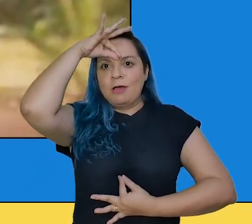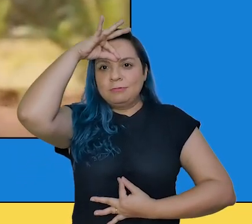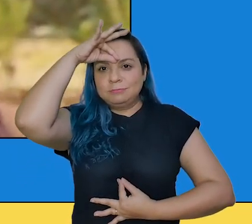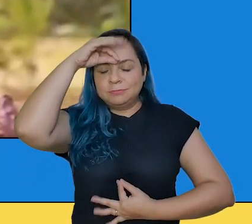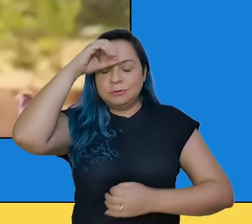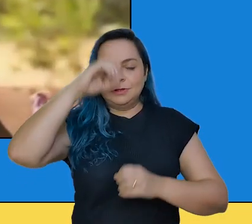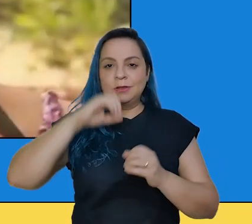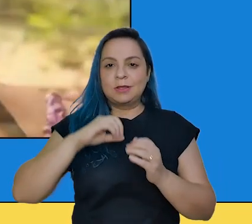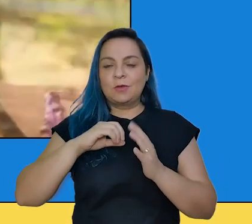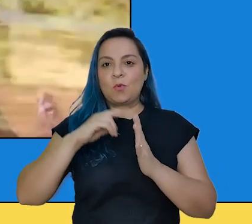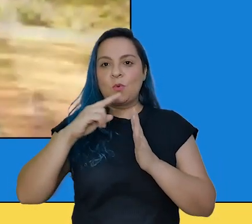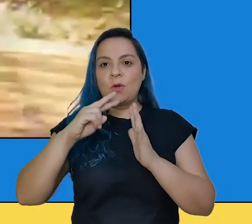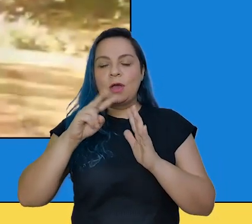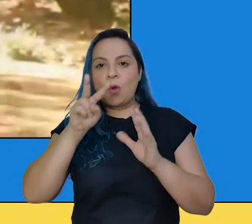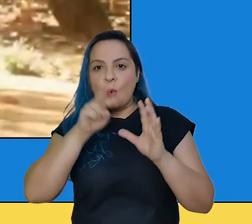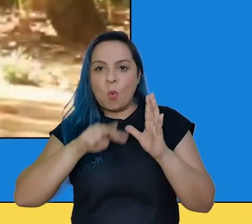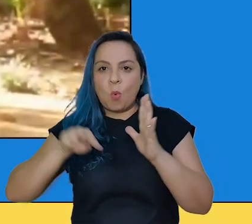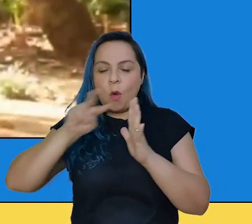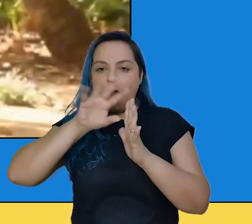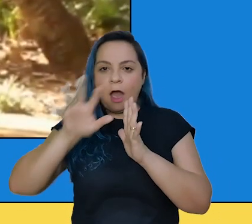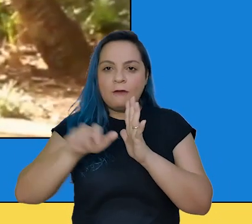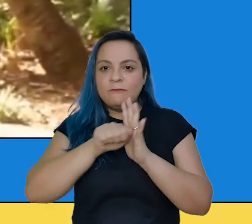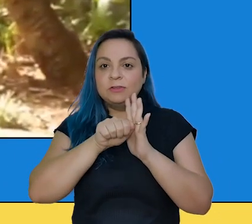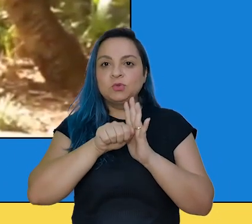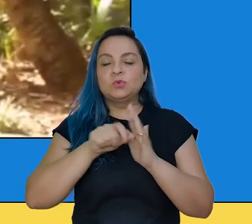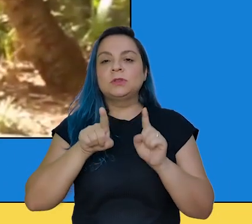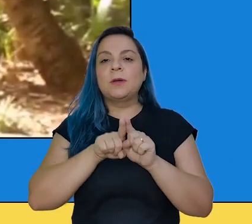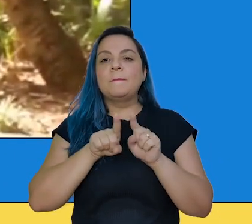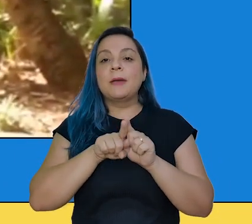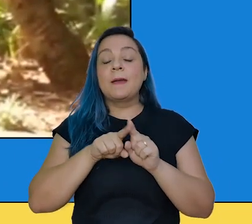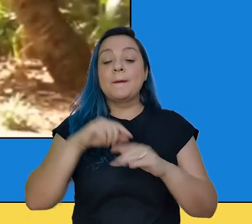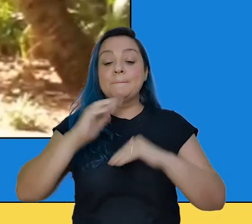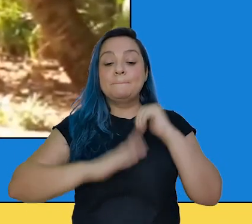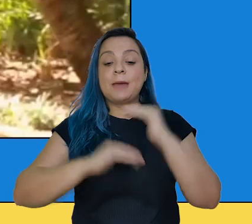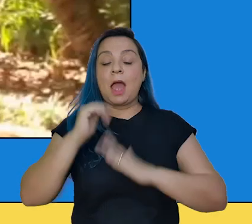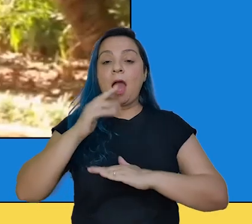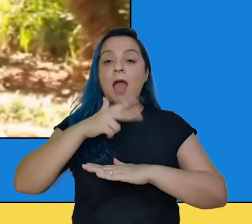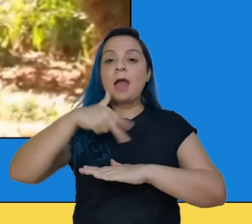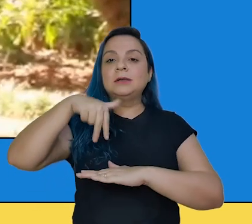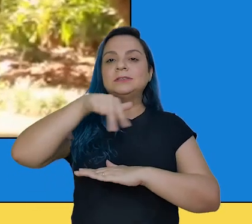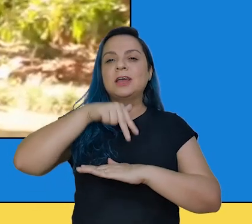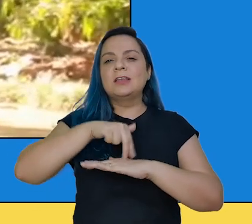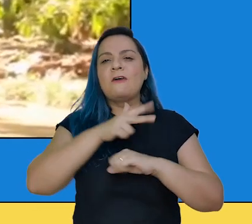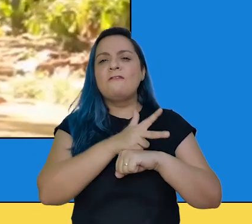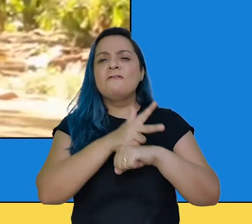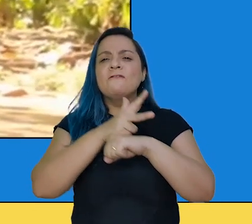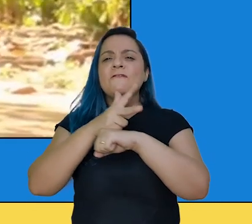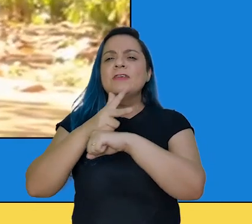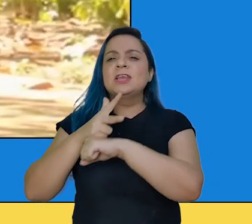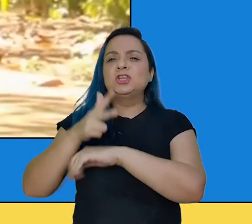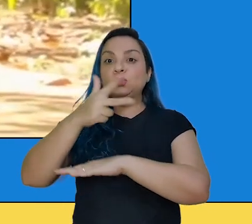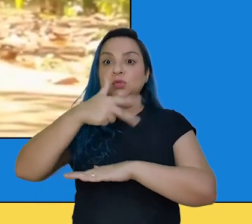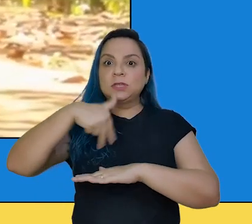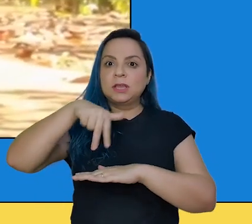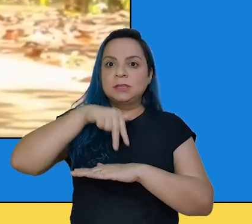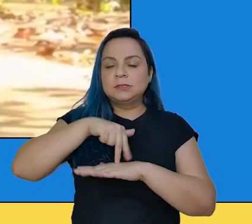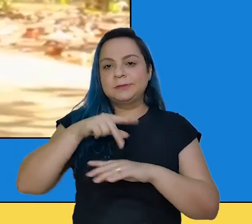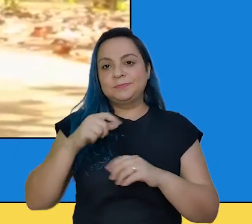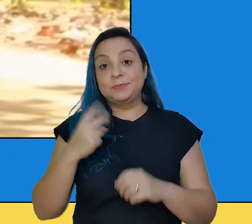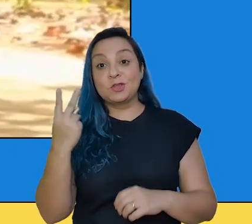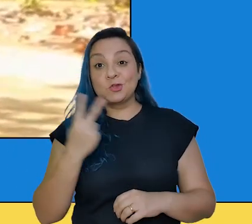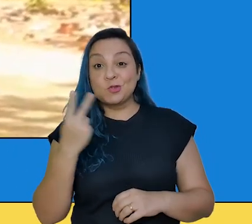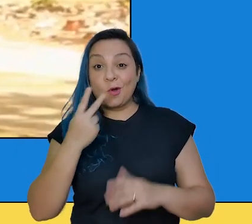o audiovisual. É um projeto onde eu compartilho práticas de dança, vídeos de dança, e do qual saiu